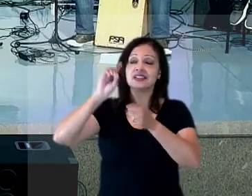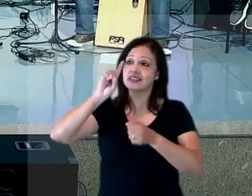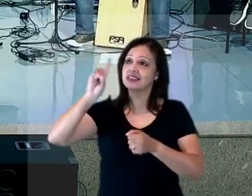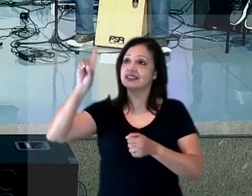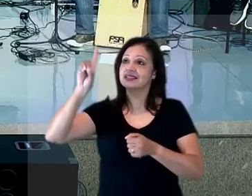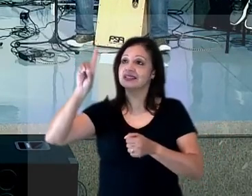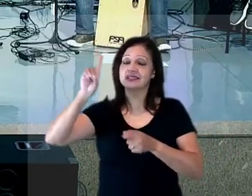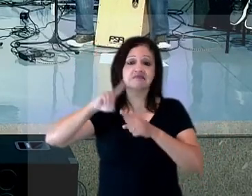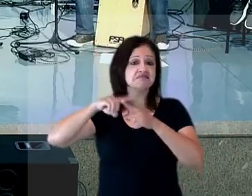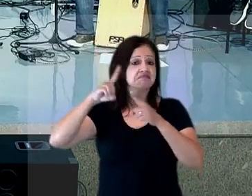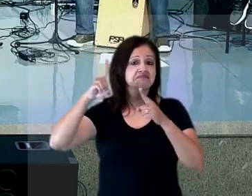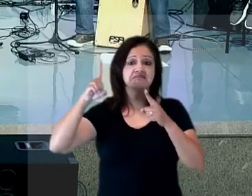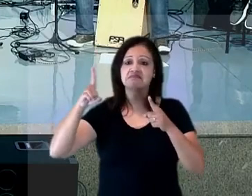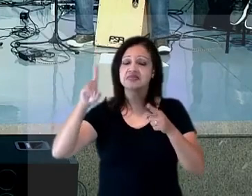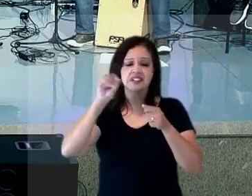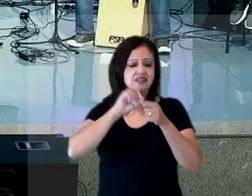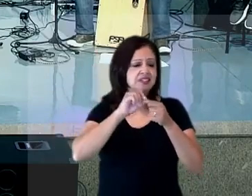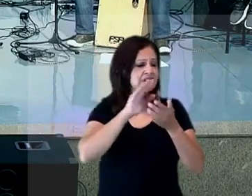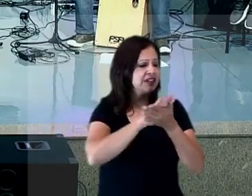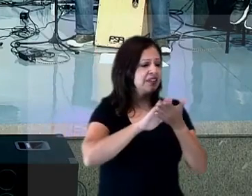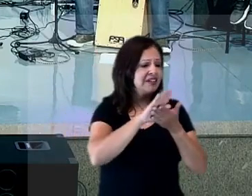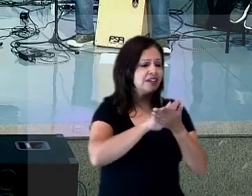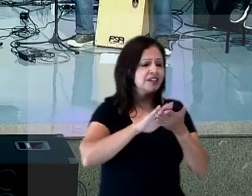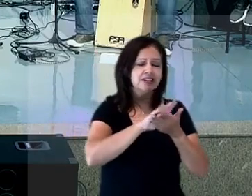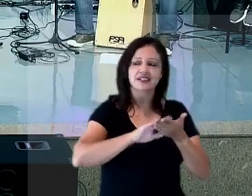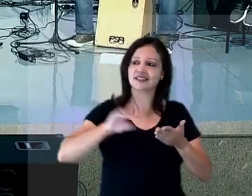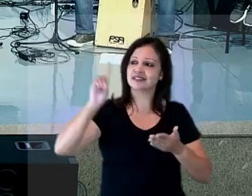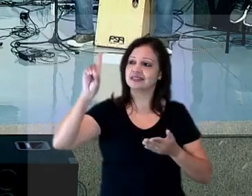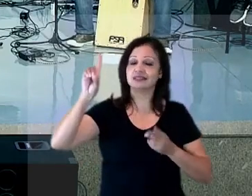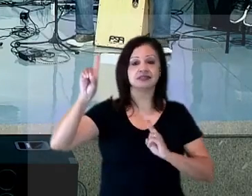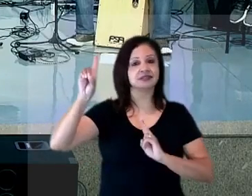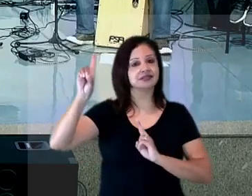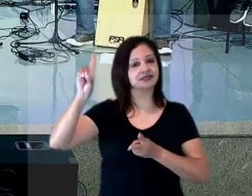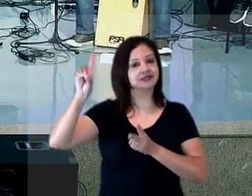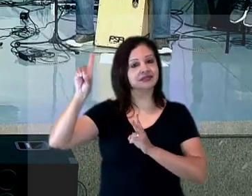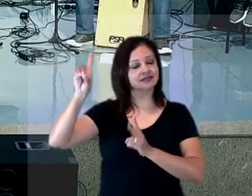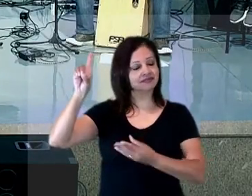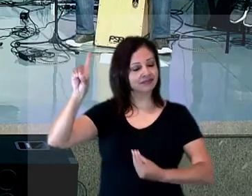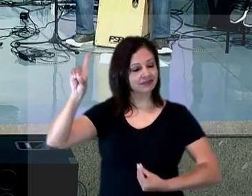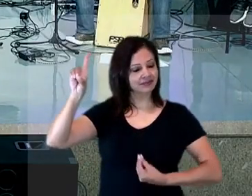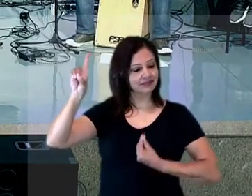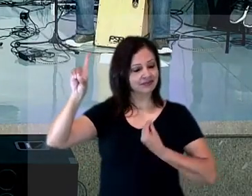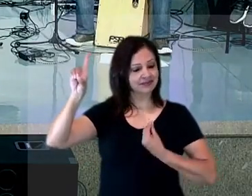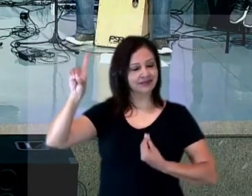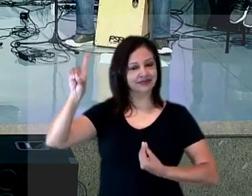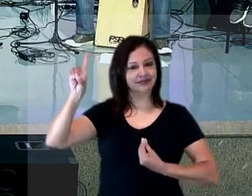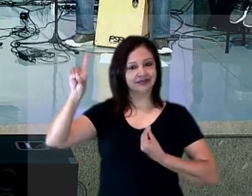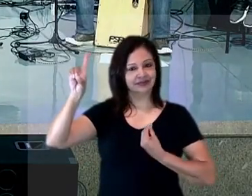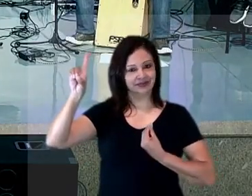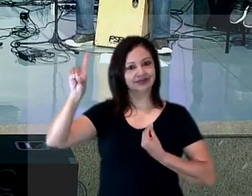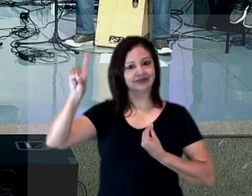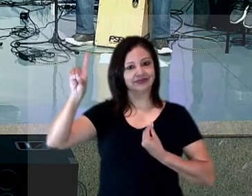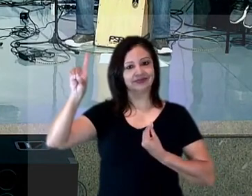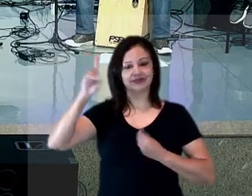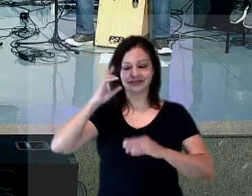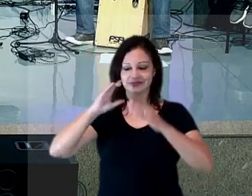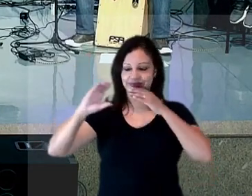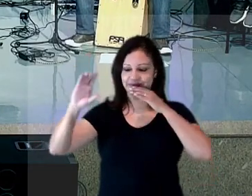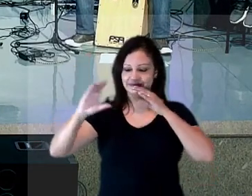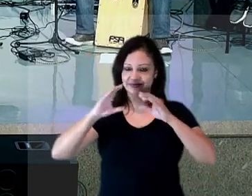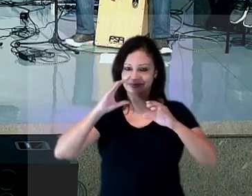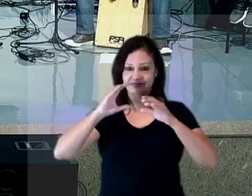não fizer, Ele continua sendo Deus, porque Ele está no controle da nossa vida. Vamos cantar isso.